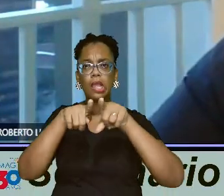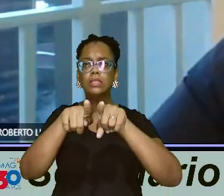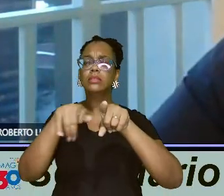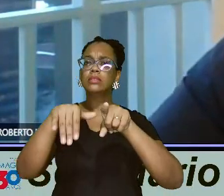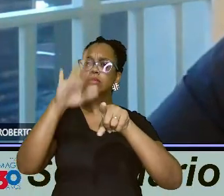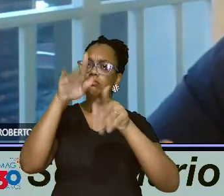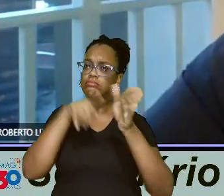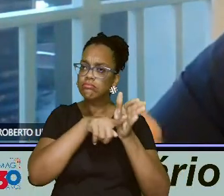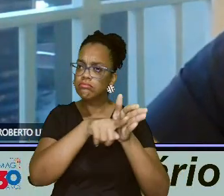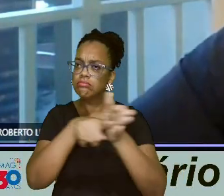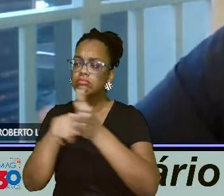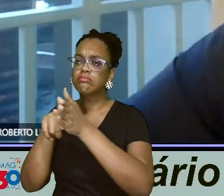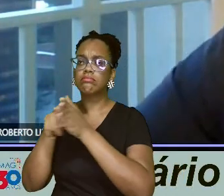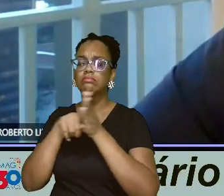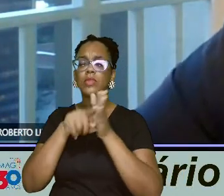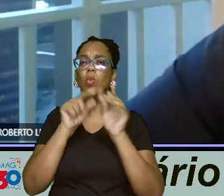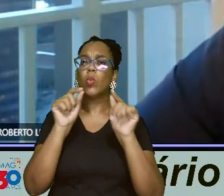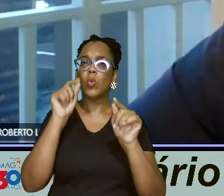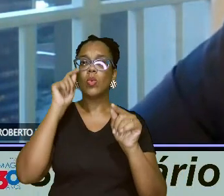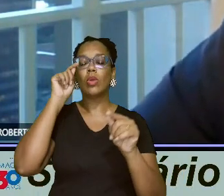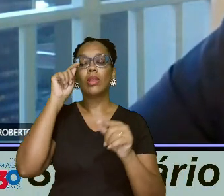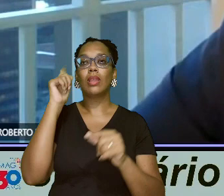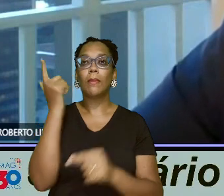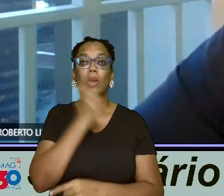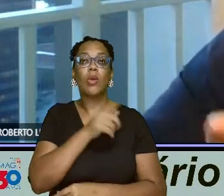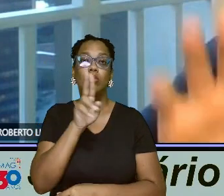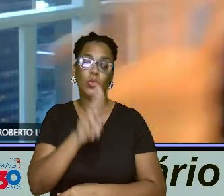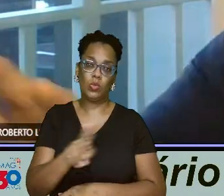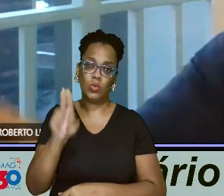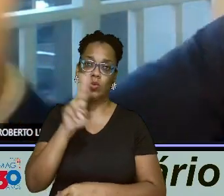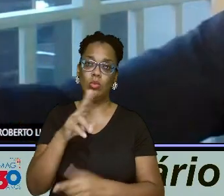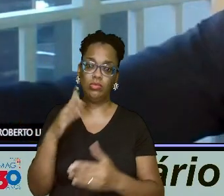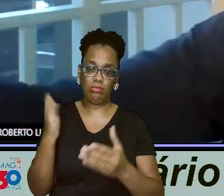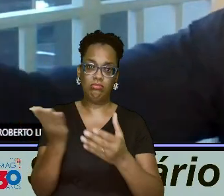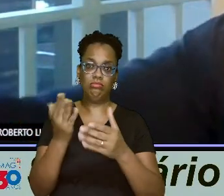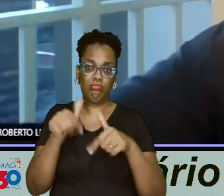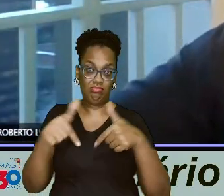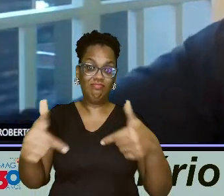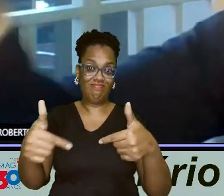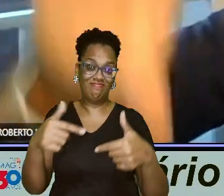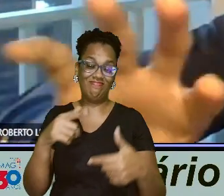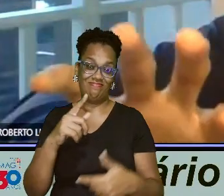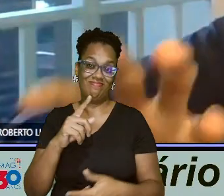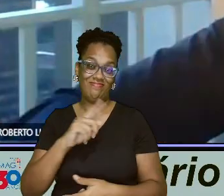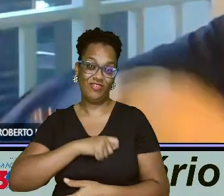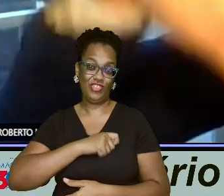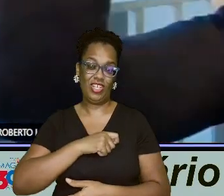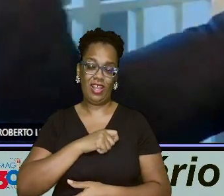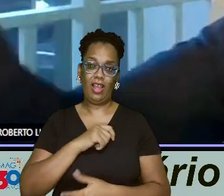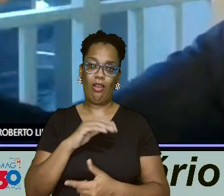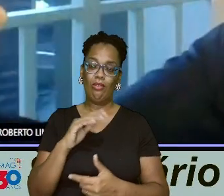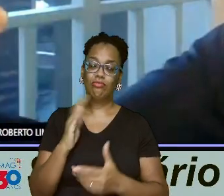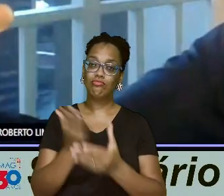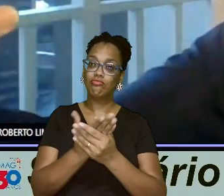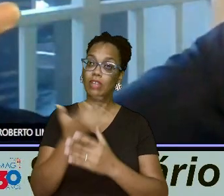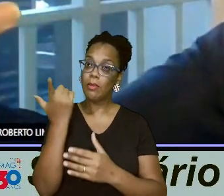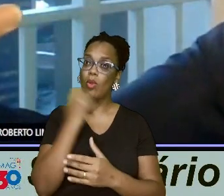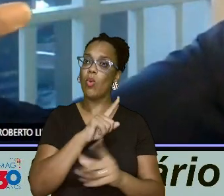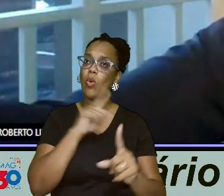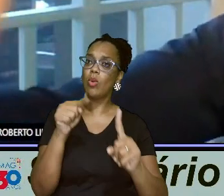que ela utilizasse o processo de execução fiscal justamente para atingir o seu fim. Ou seja,